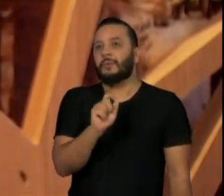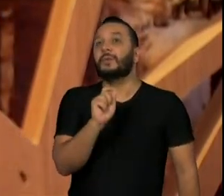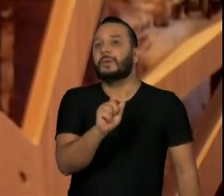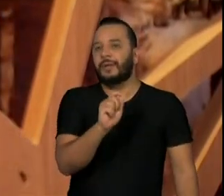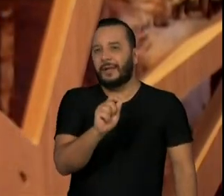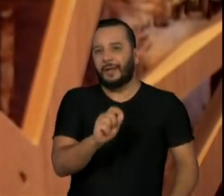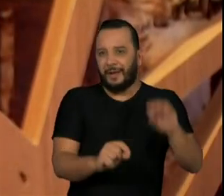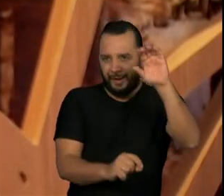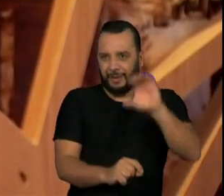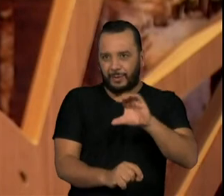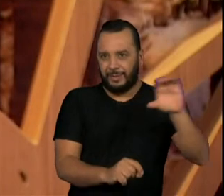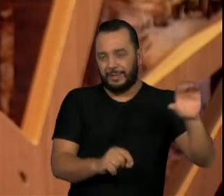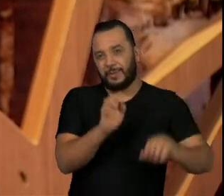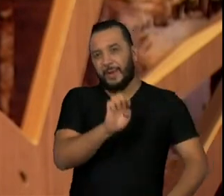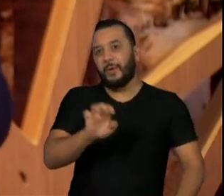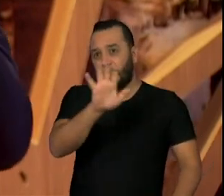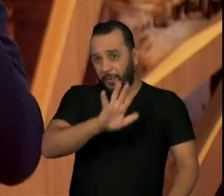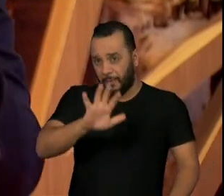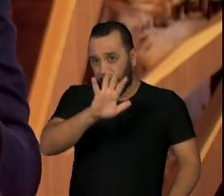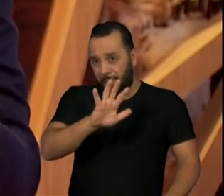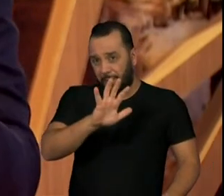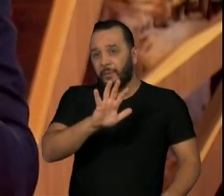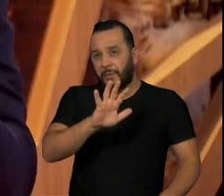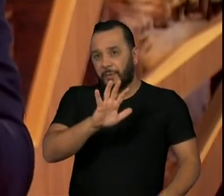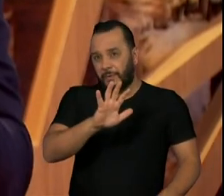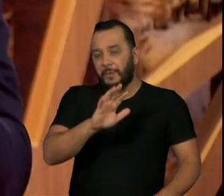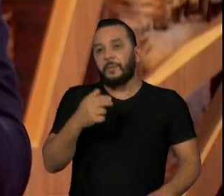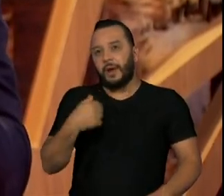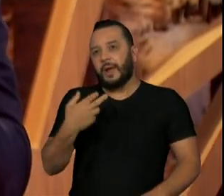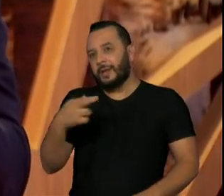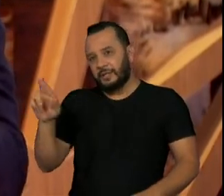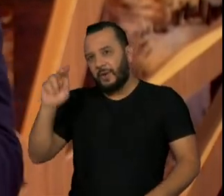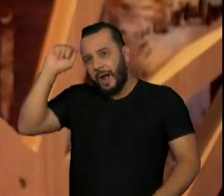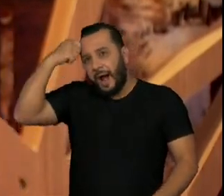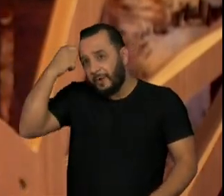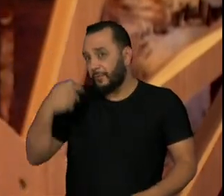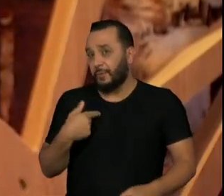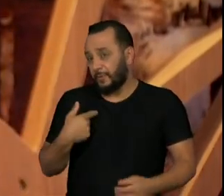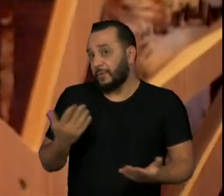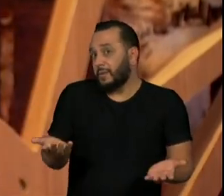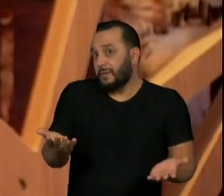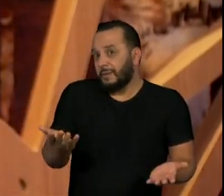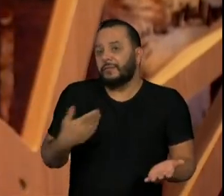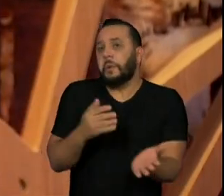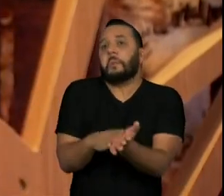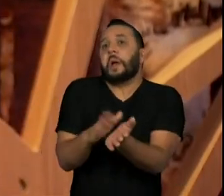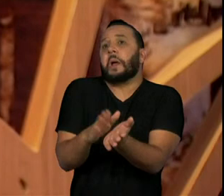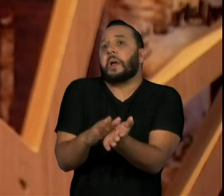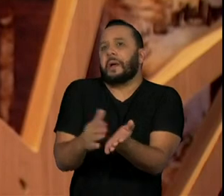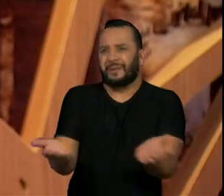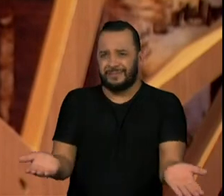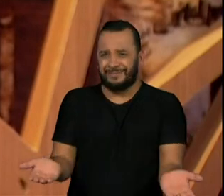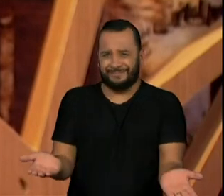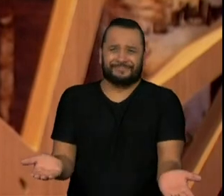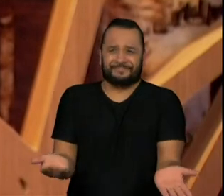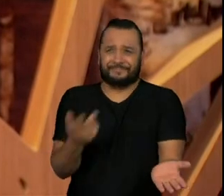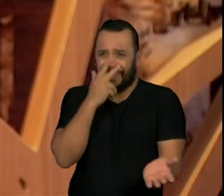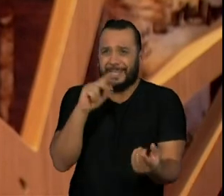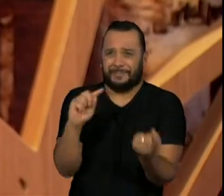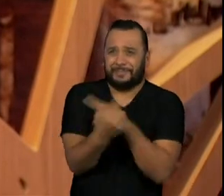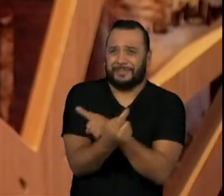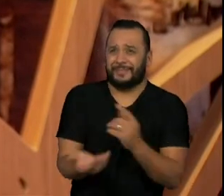do catolicismo europeu por religiões de matriz africana, foi parabenizado. Então, quer